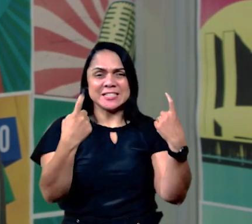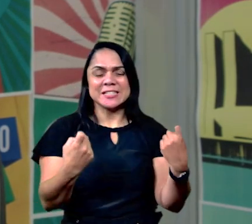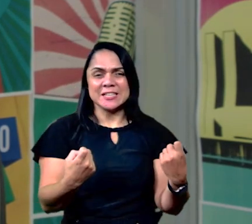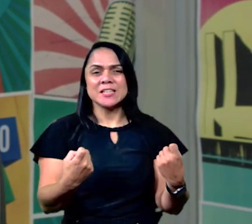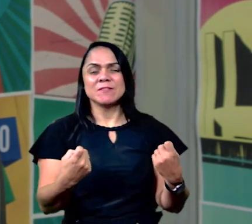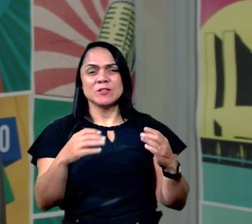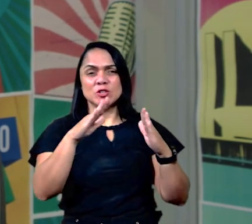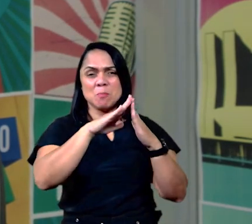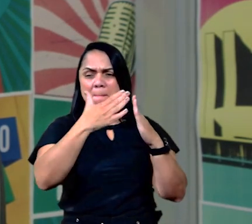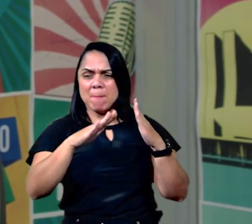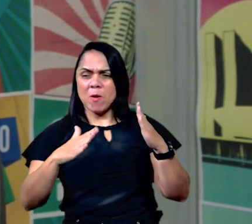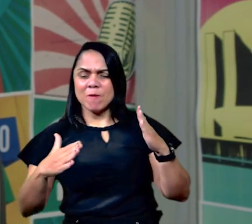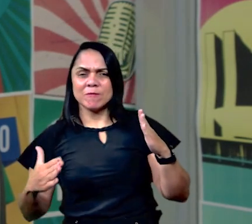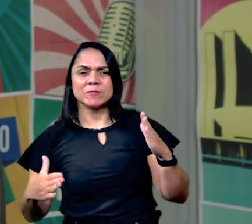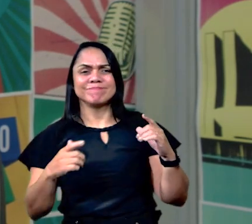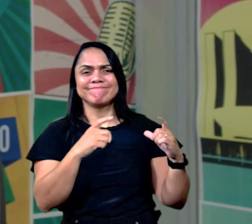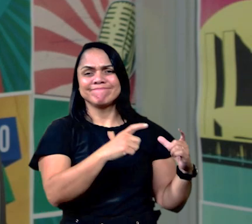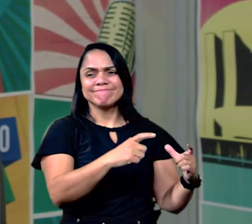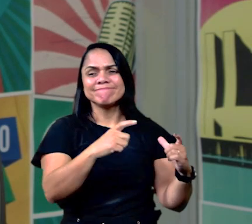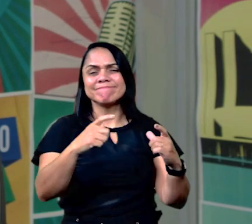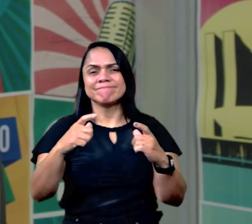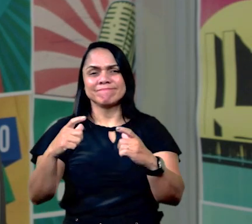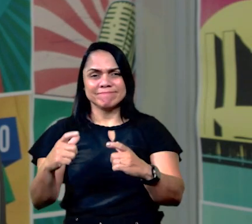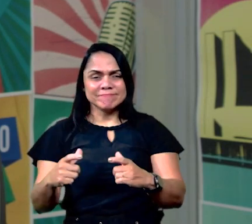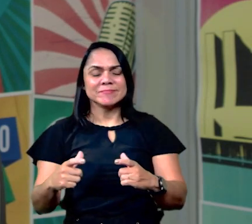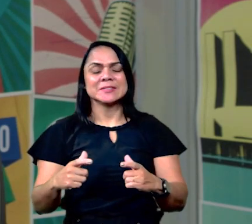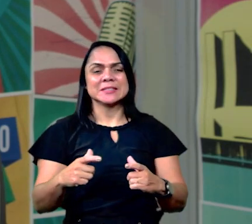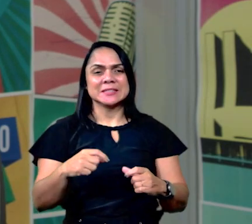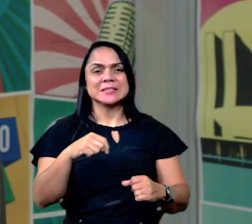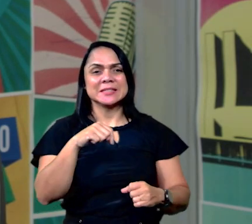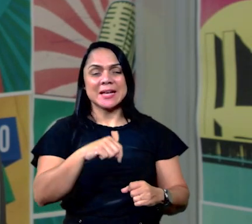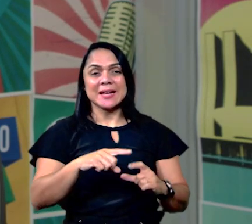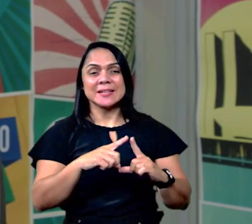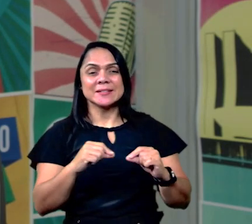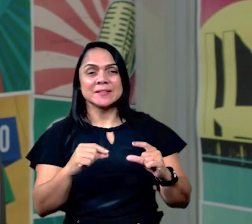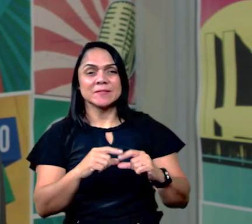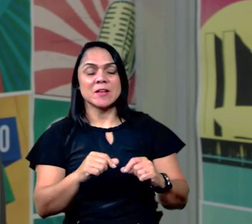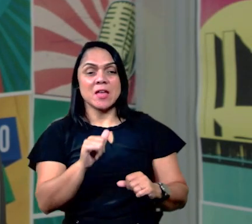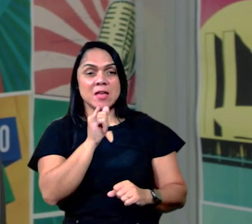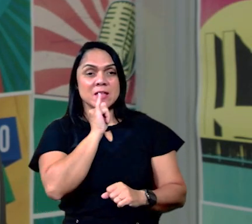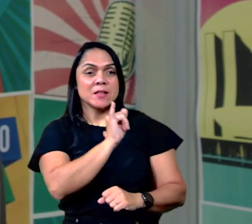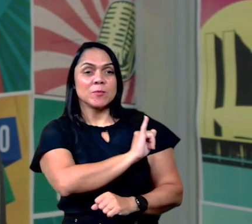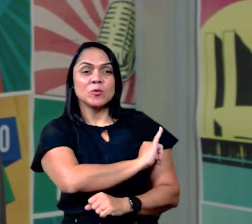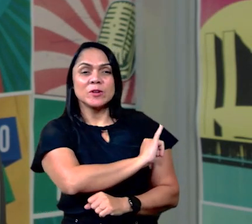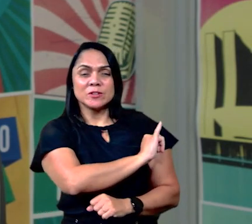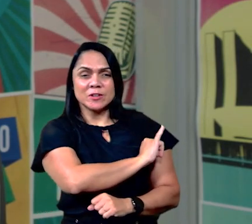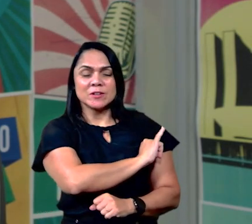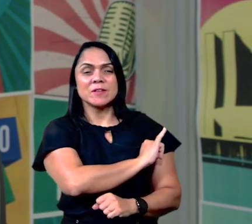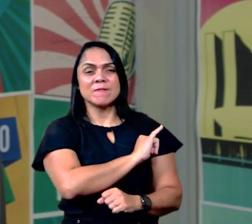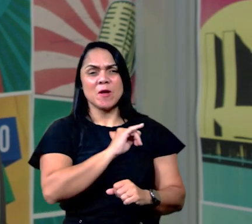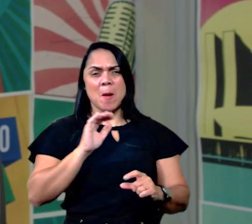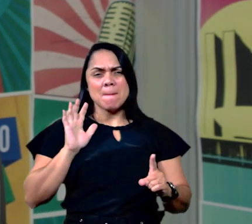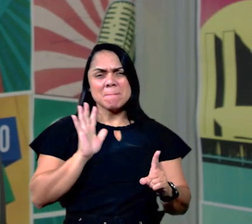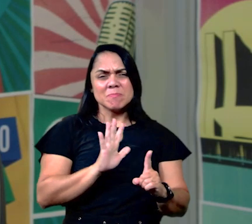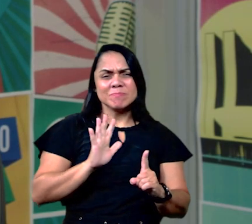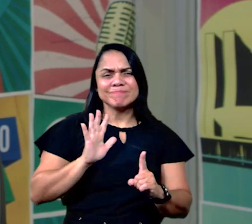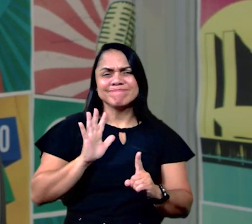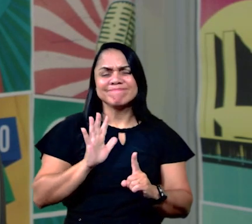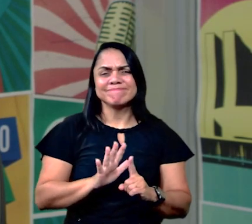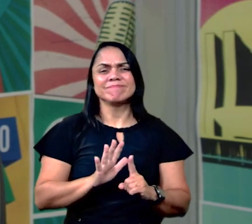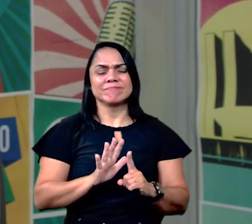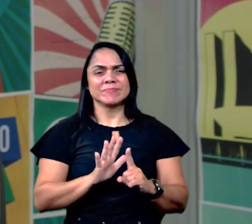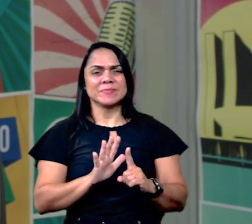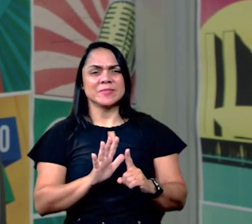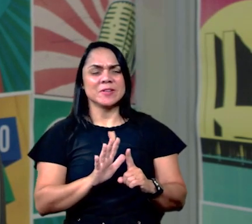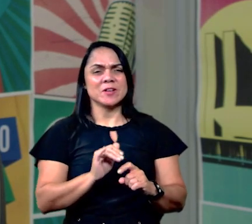terreiro, né, nos espaços urbanos da capital federal, naquele momento o Rio de Janeiro. Então, promovendo assim uma espécie, né,